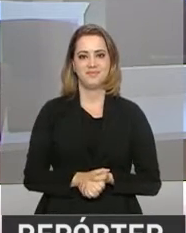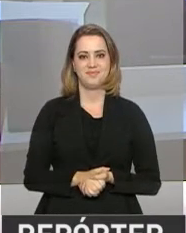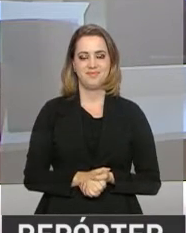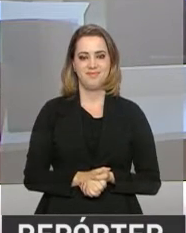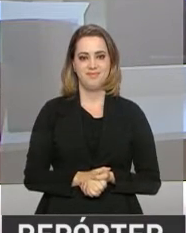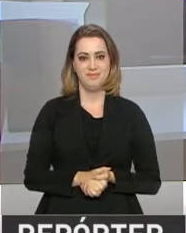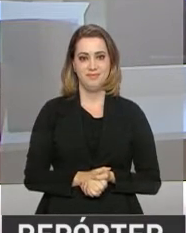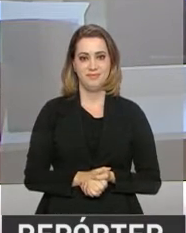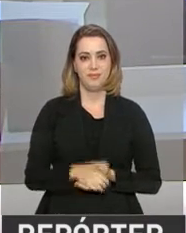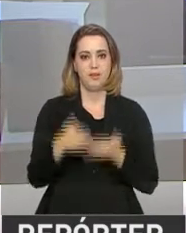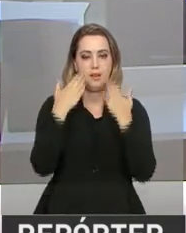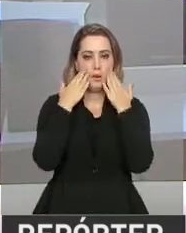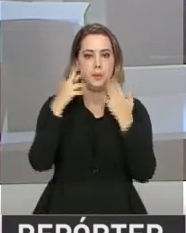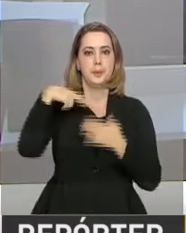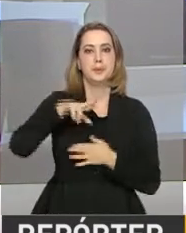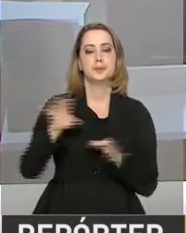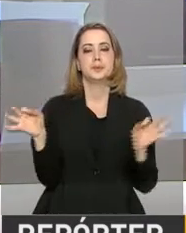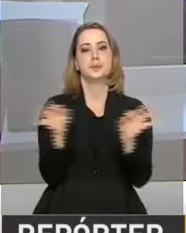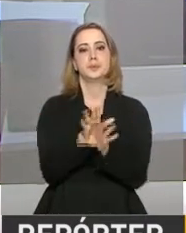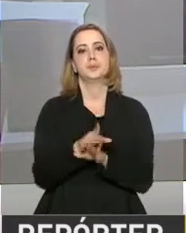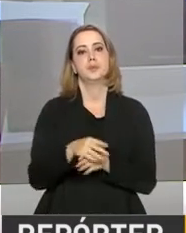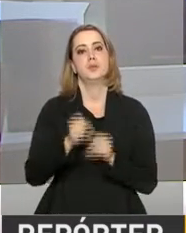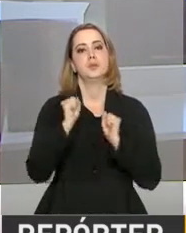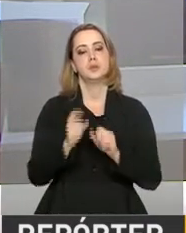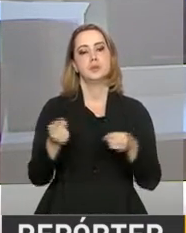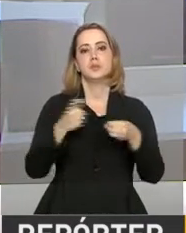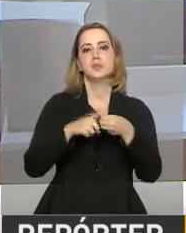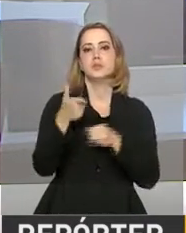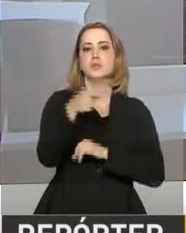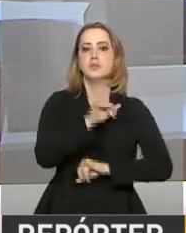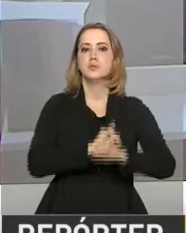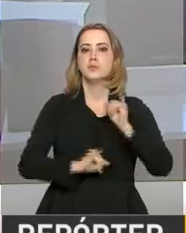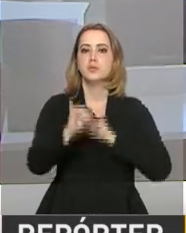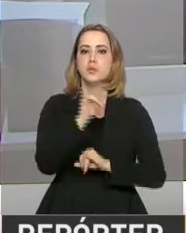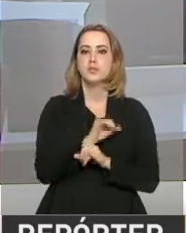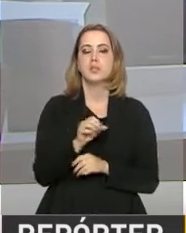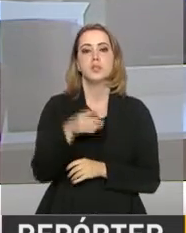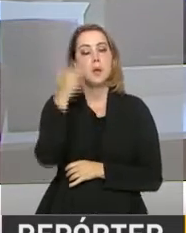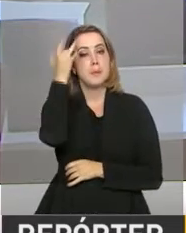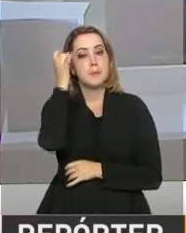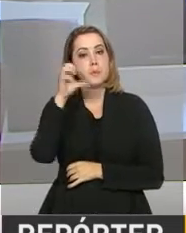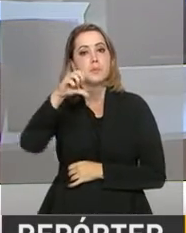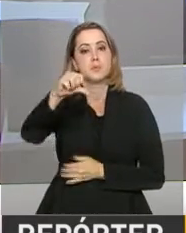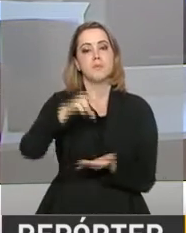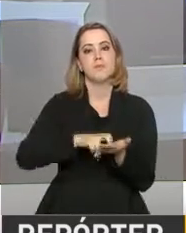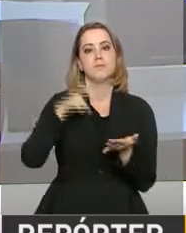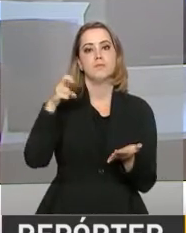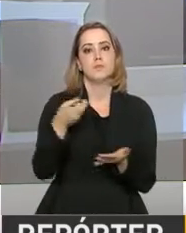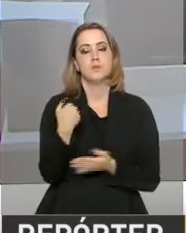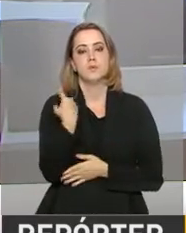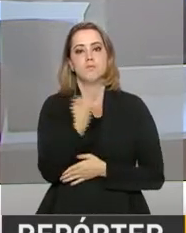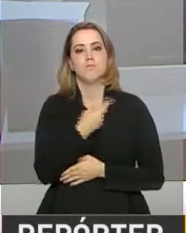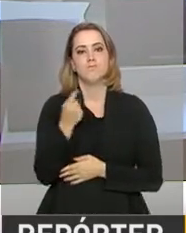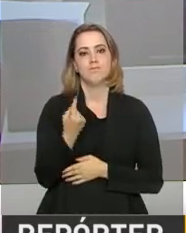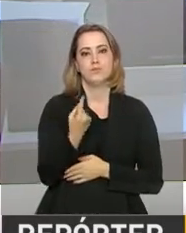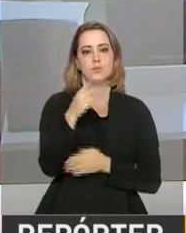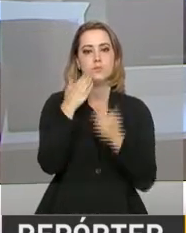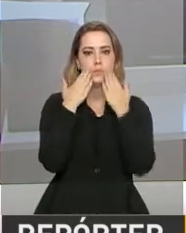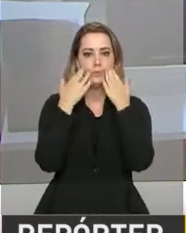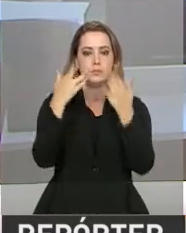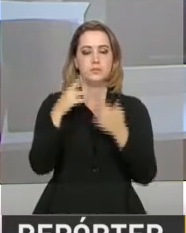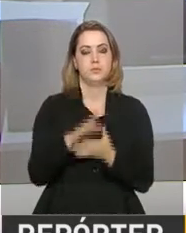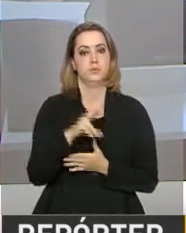O repórter NBR termina aqui. Podemos voltar a qualquer momento com outras informações ou amanhã, às 9 da manhã, com a nossa primeira edição do